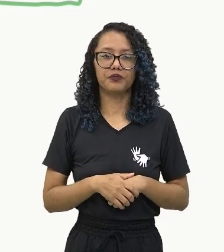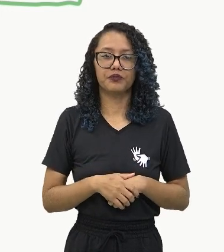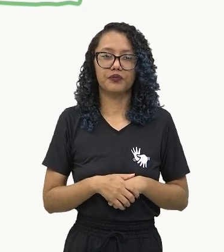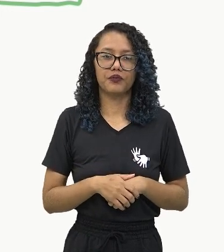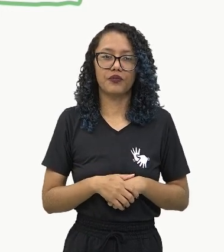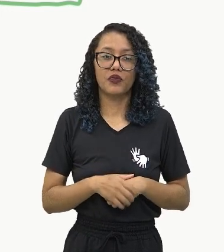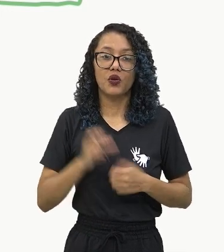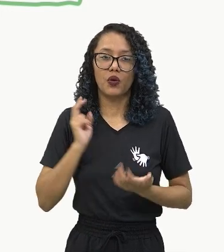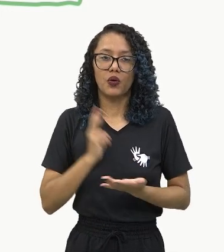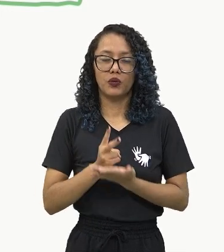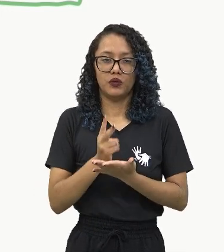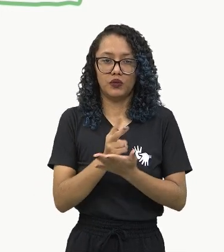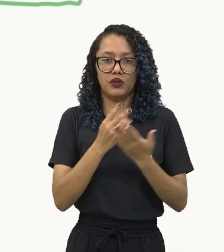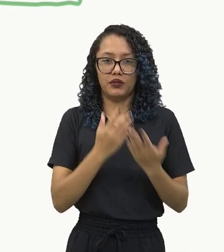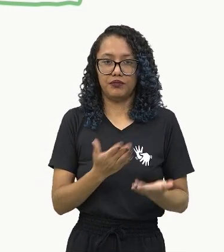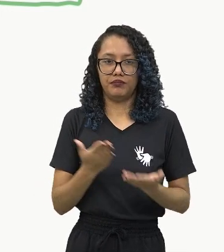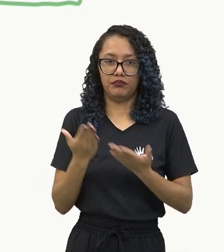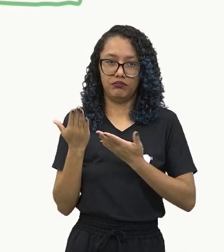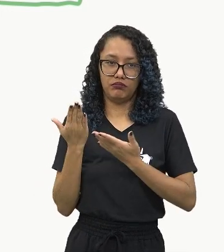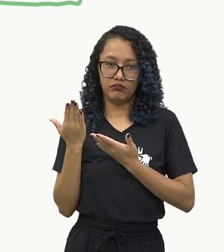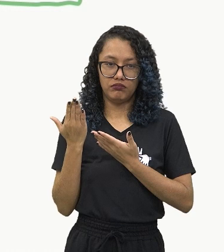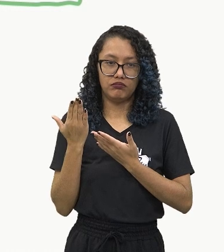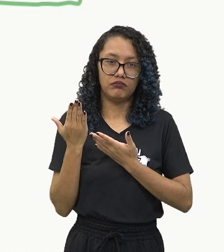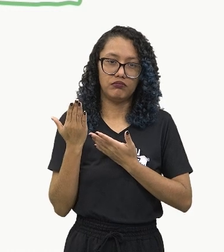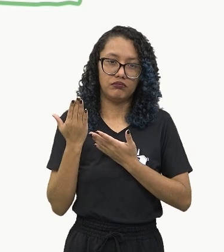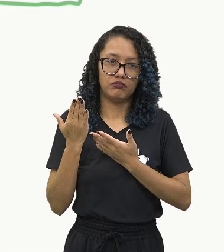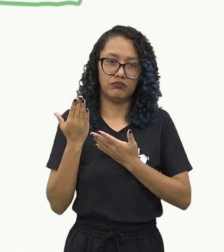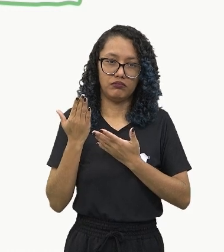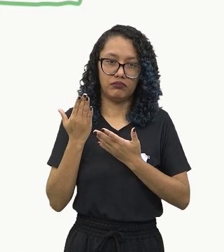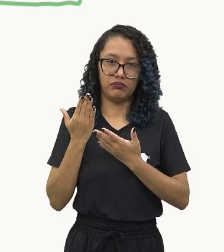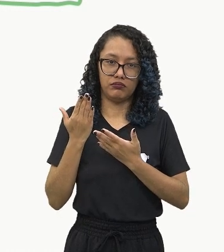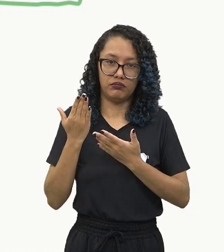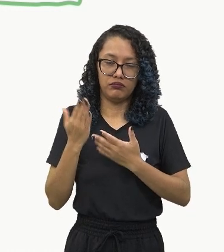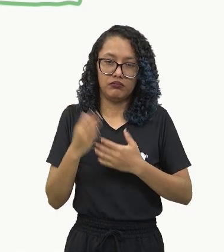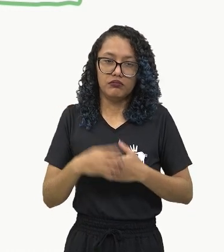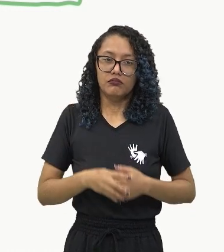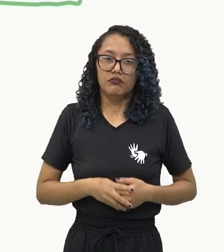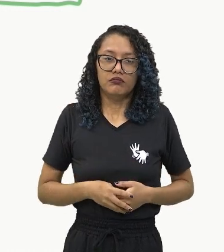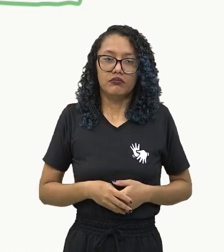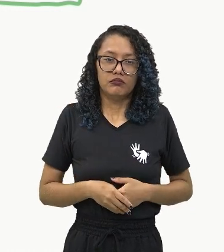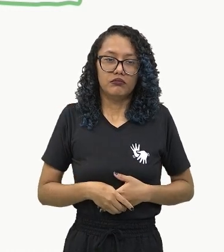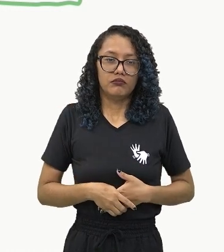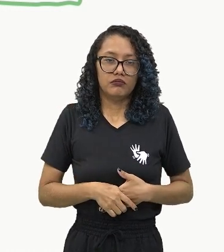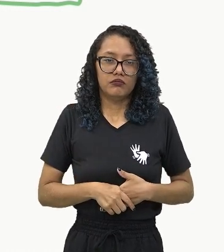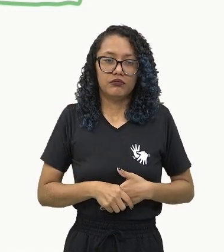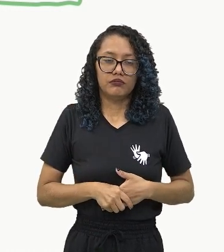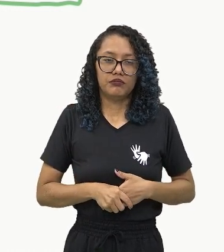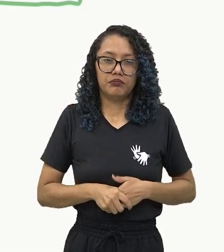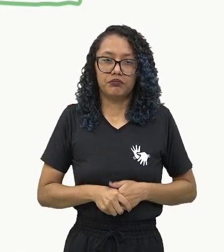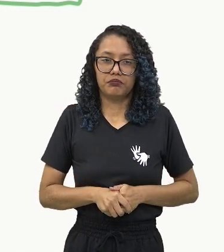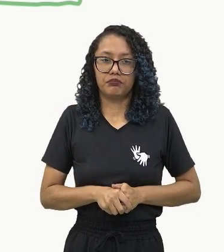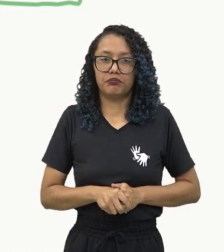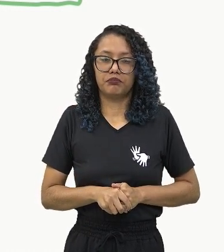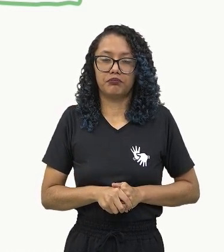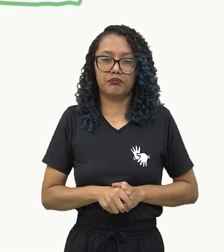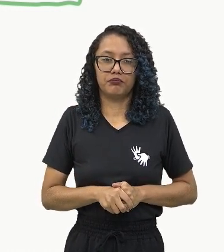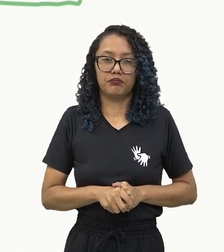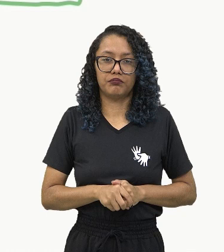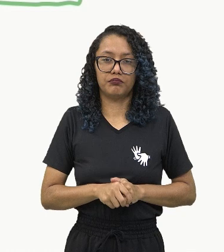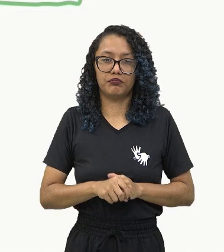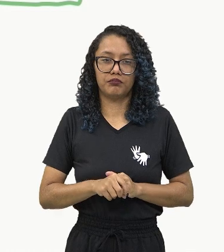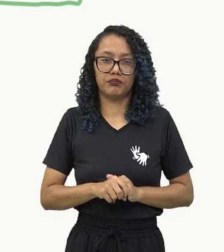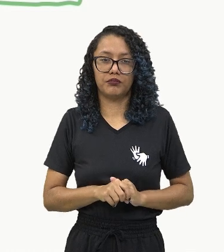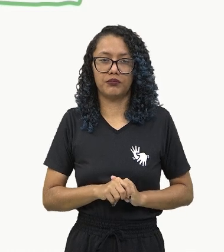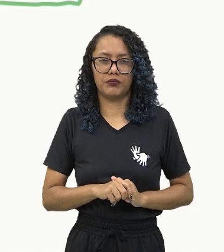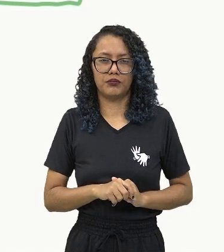mais, professor? Hablar de ações que han ocorrido há pouco tempo. Não se remete a algo